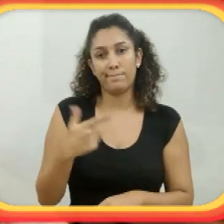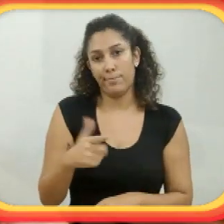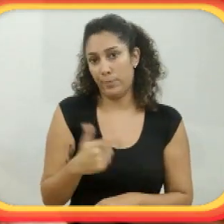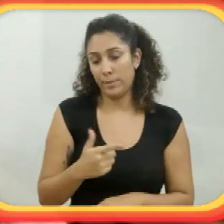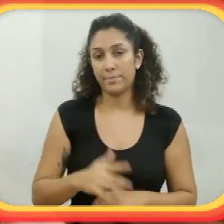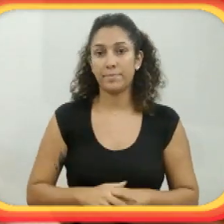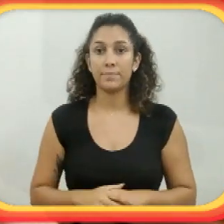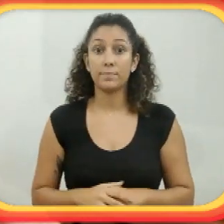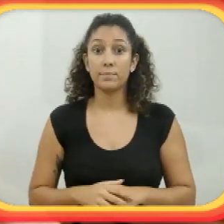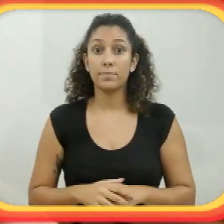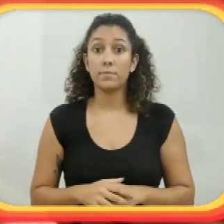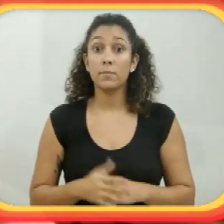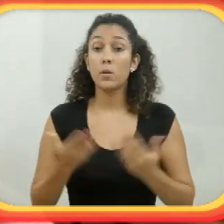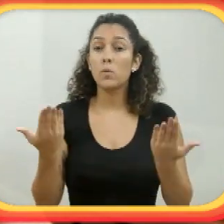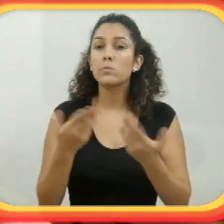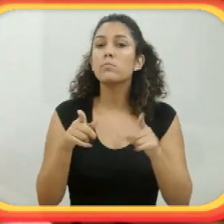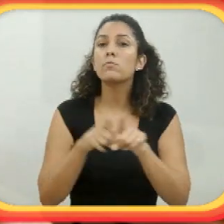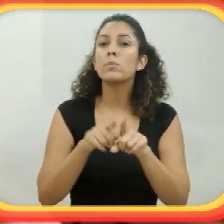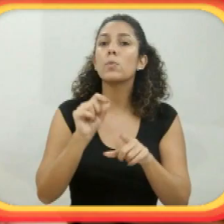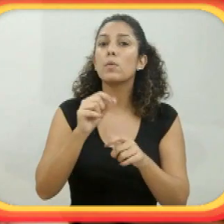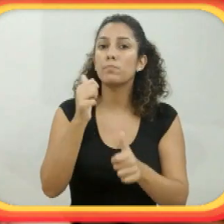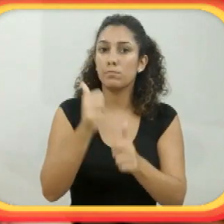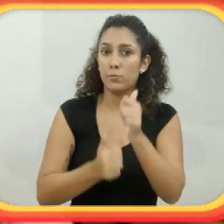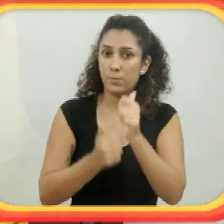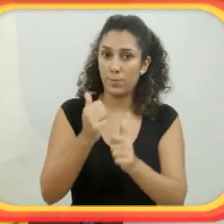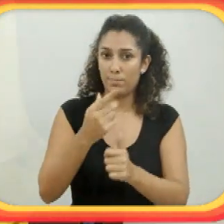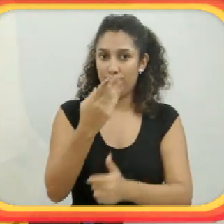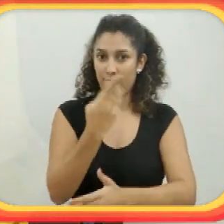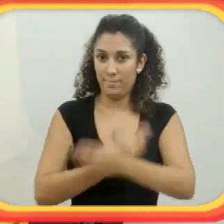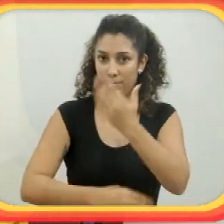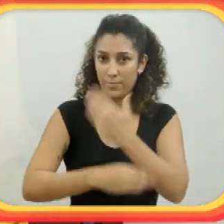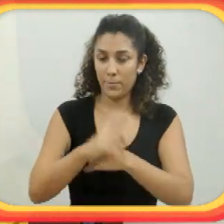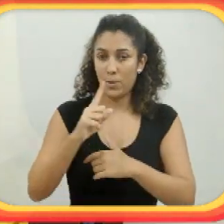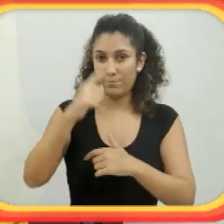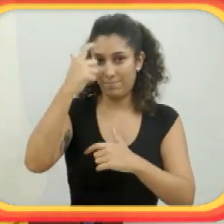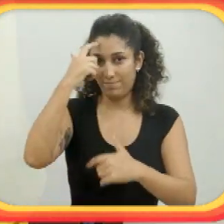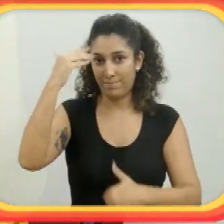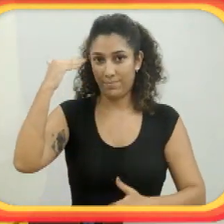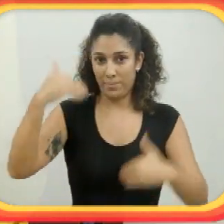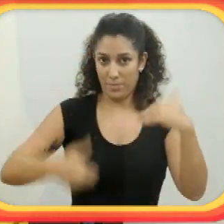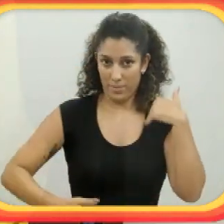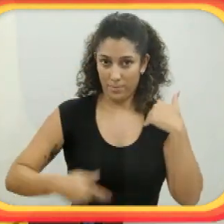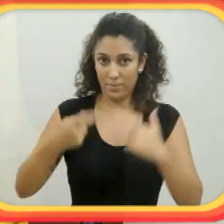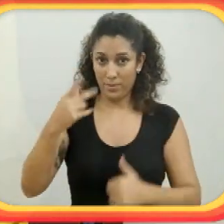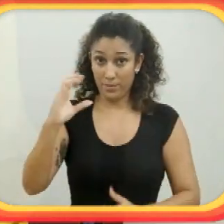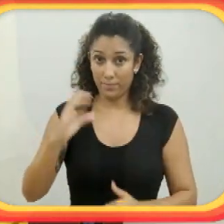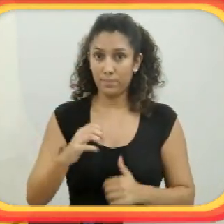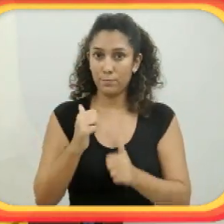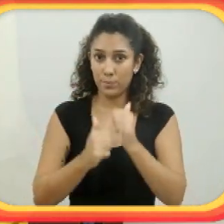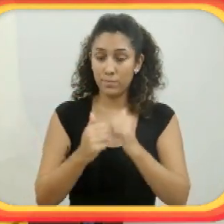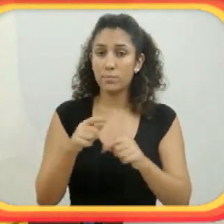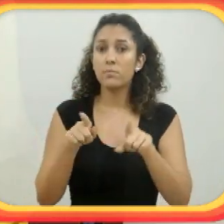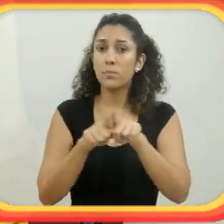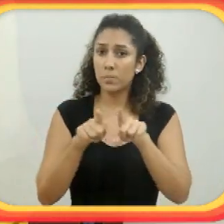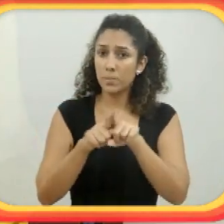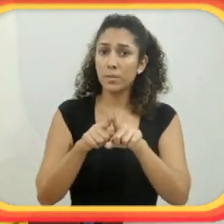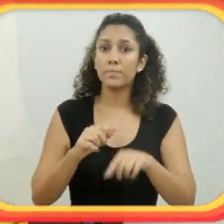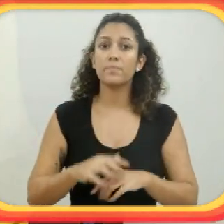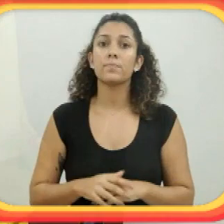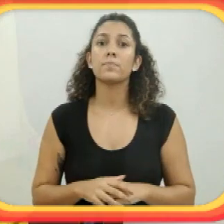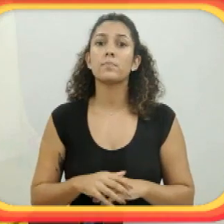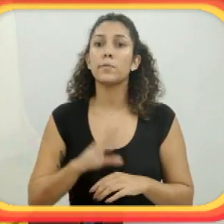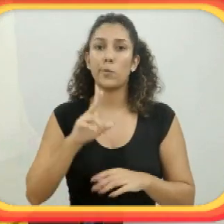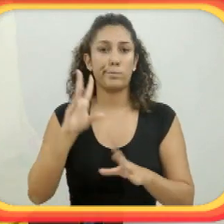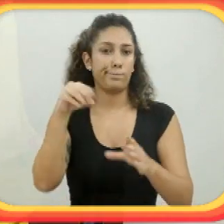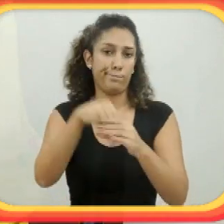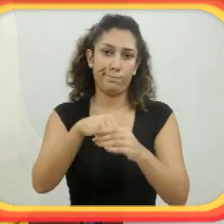amputados, né, que é muito jogado no nosso país e não temos. Hoje também o futebol de paralisados cerebrais,